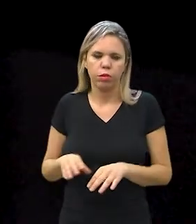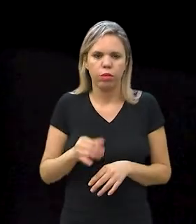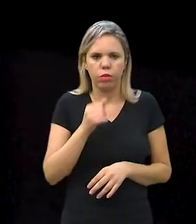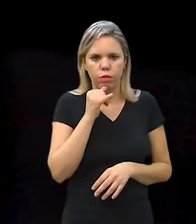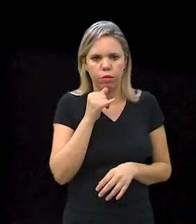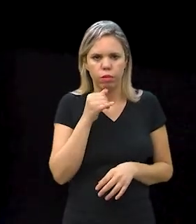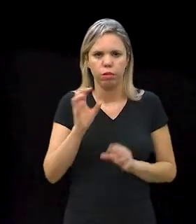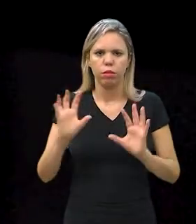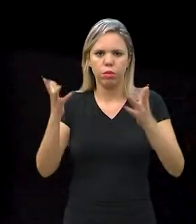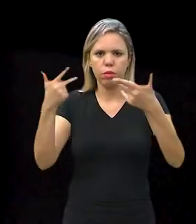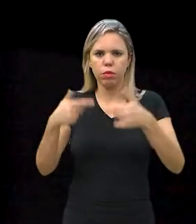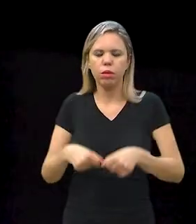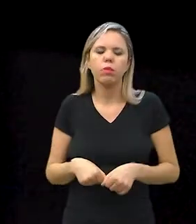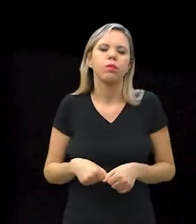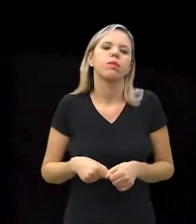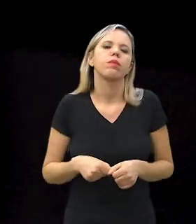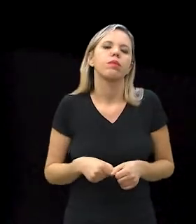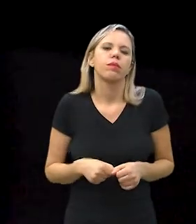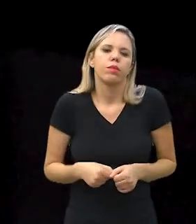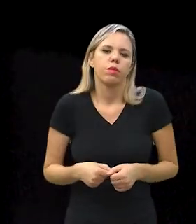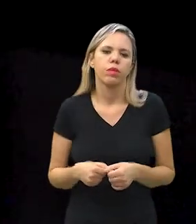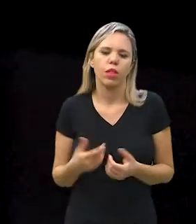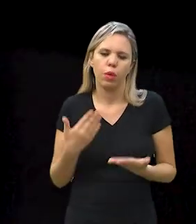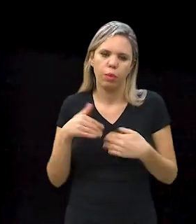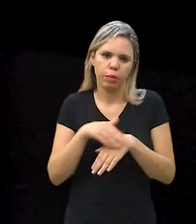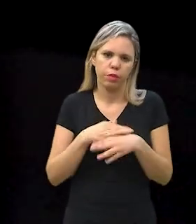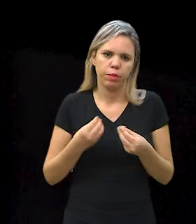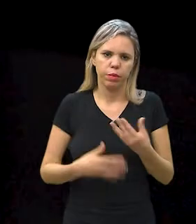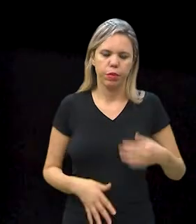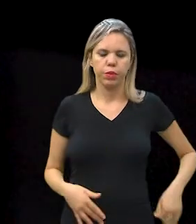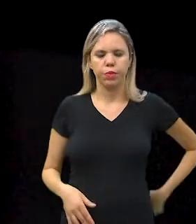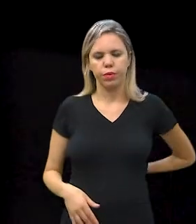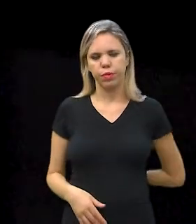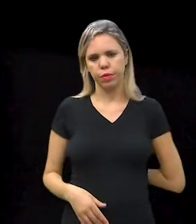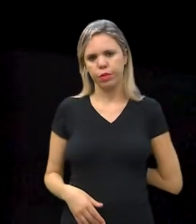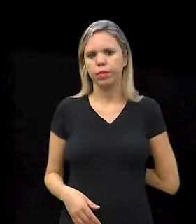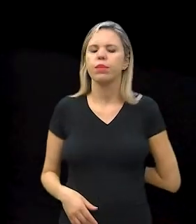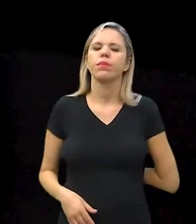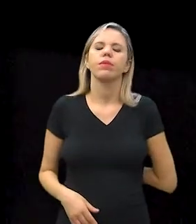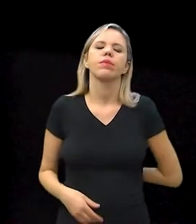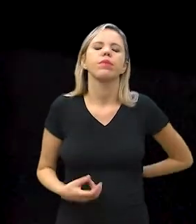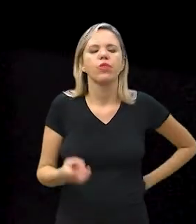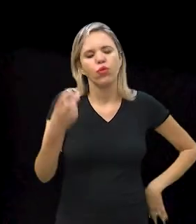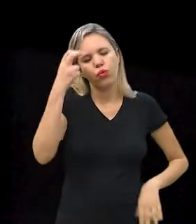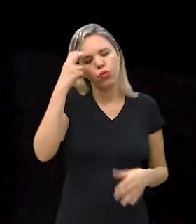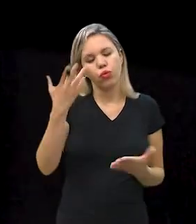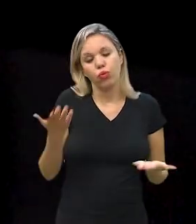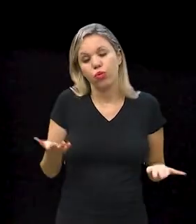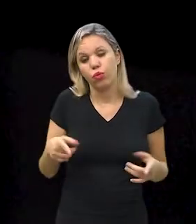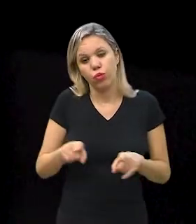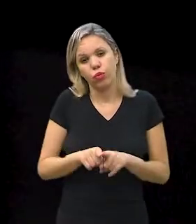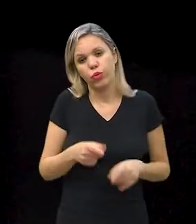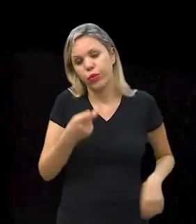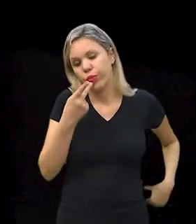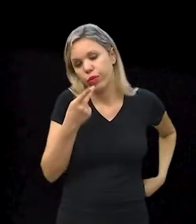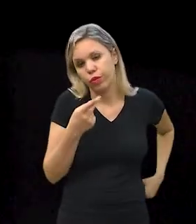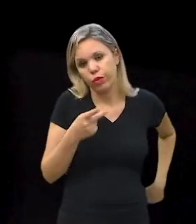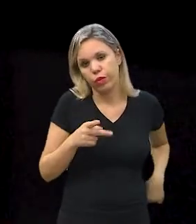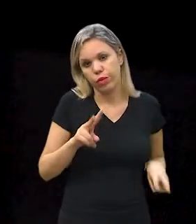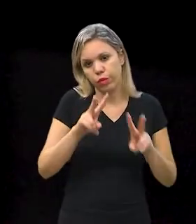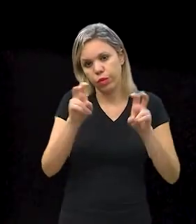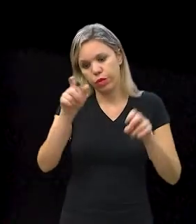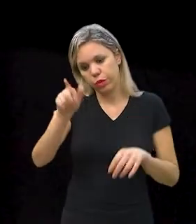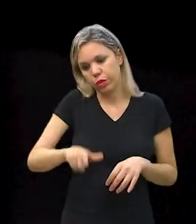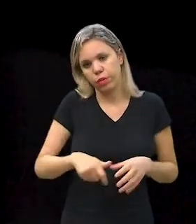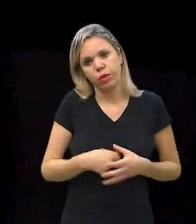atingidos, setores de festas e bufês, por exemplo, a gente tem conversado bastante, né? O setor da cultura nem se fala. Quando a gente fala